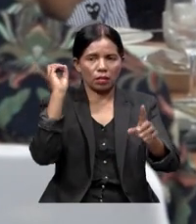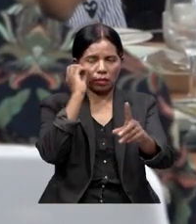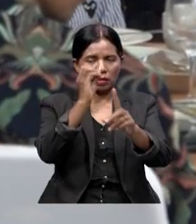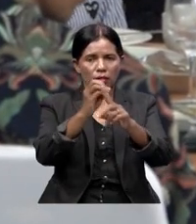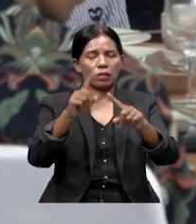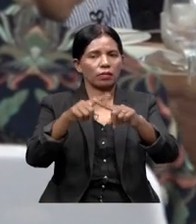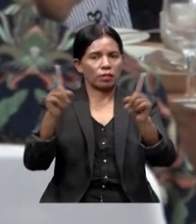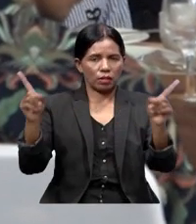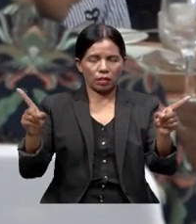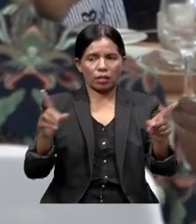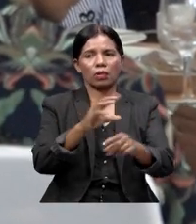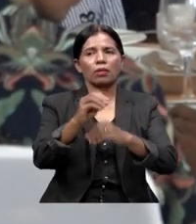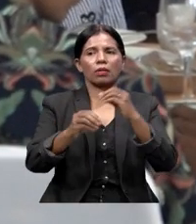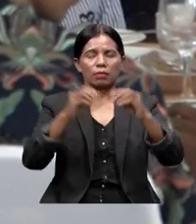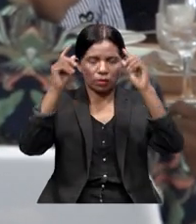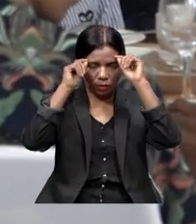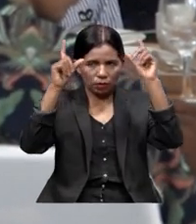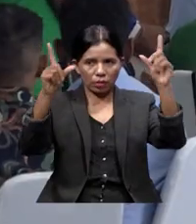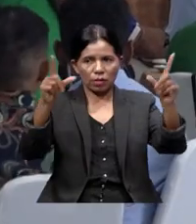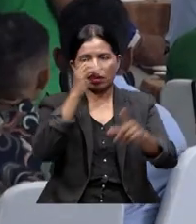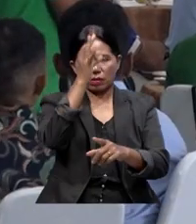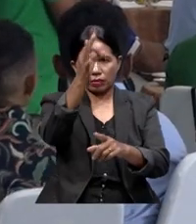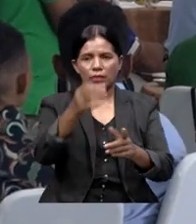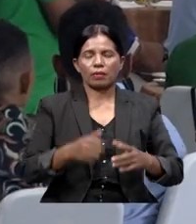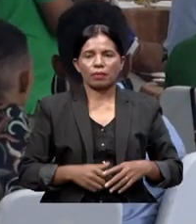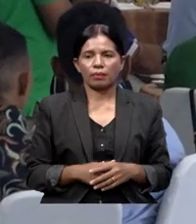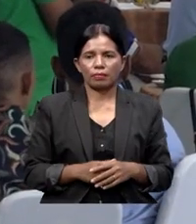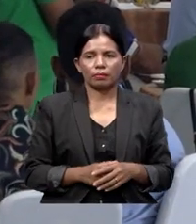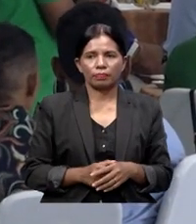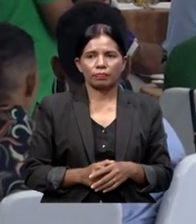opção nebe diferente com neba Timor-Leste e futuro. Equipa Cobertura, GMN.